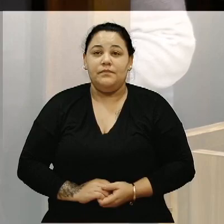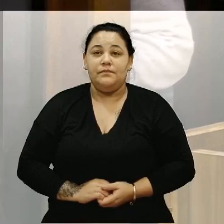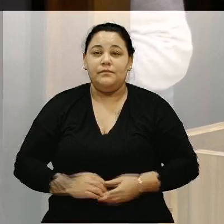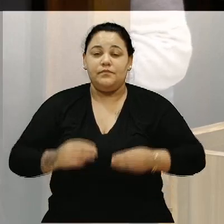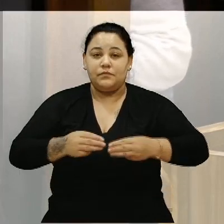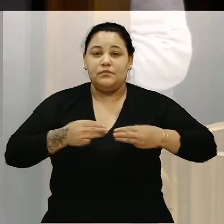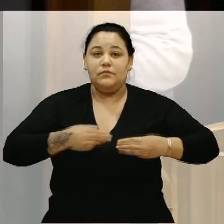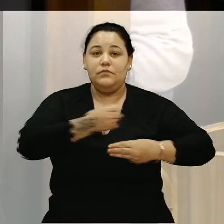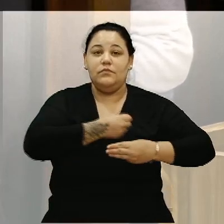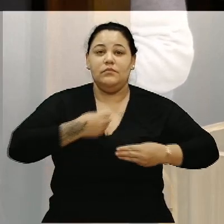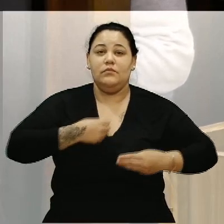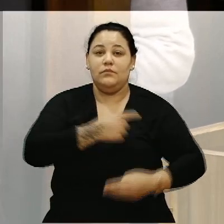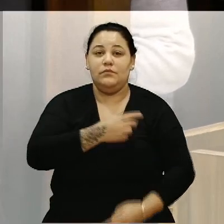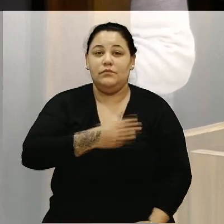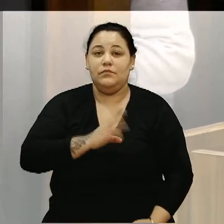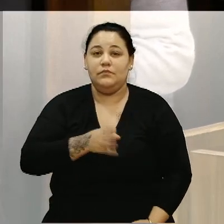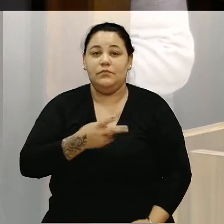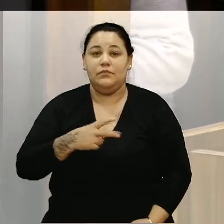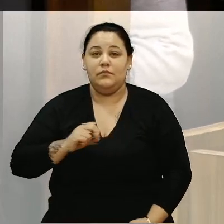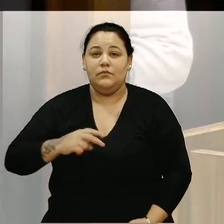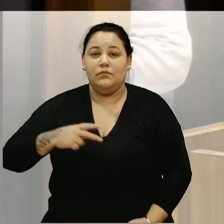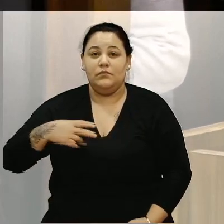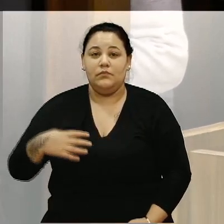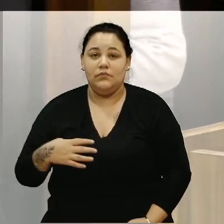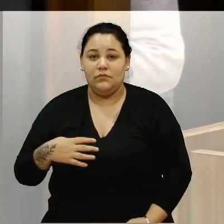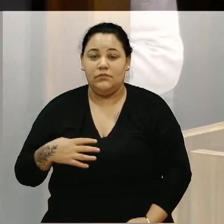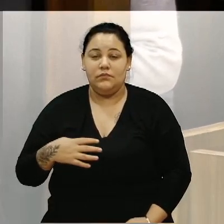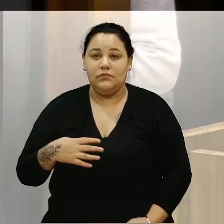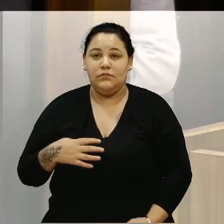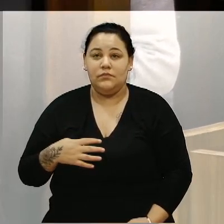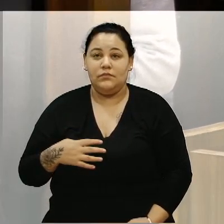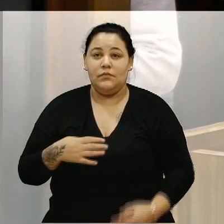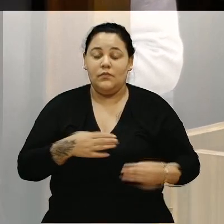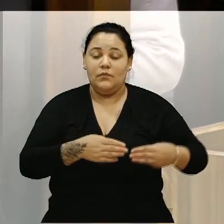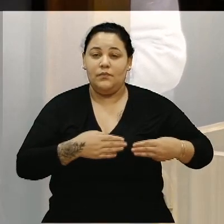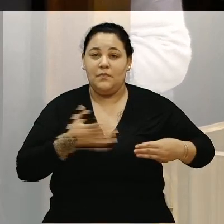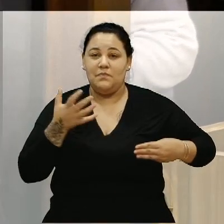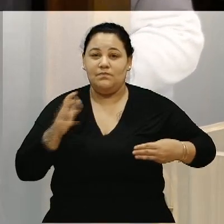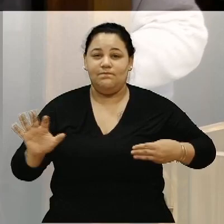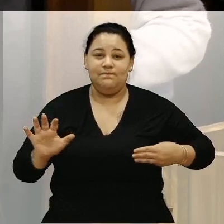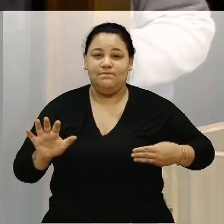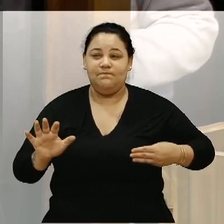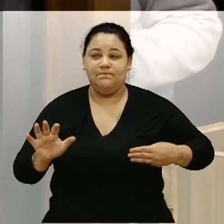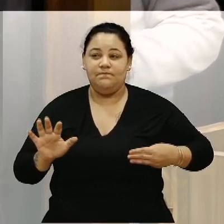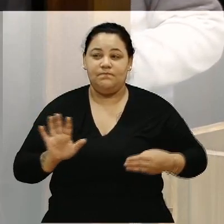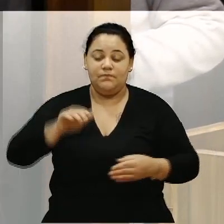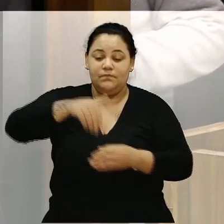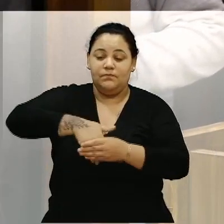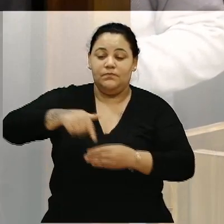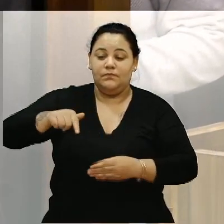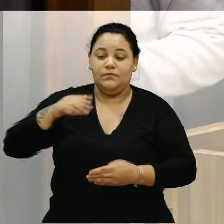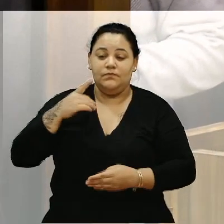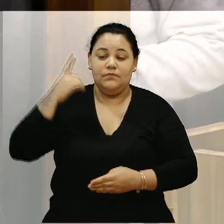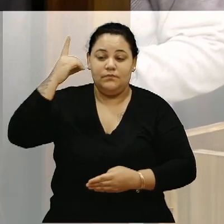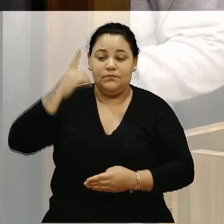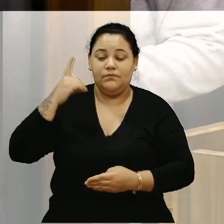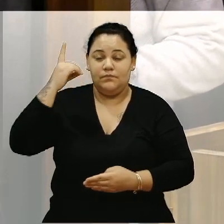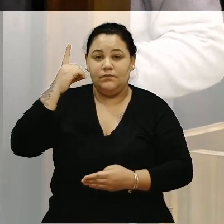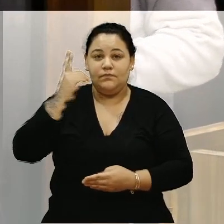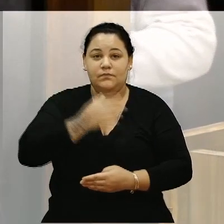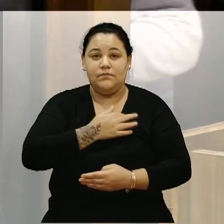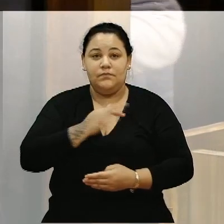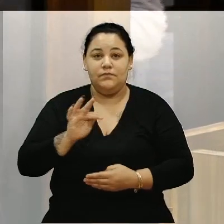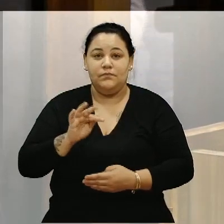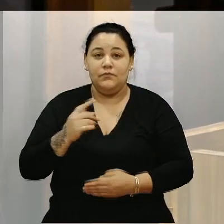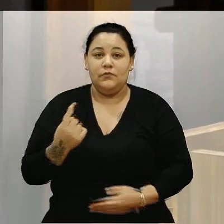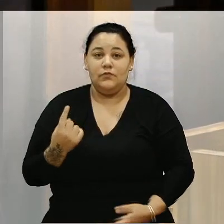Moção número 13/2024. Moção de repúdio ao voto proferido por 7 deputados federais e 1 senador do Rio